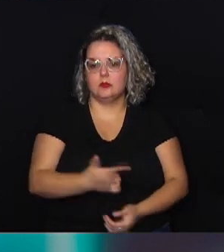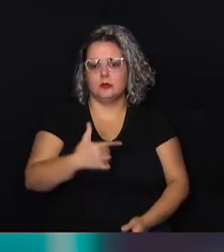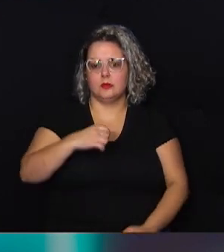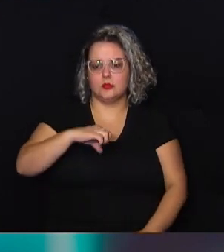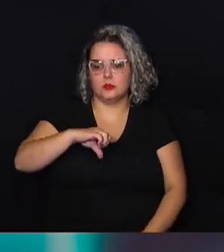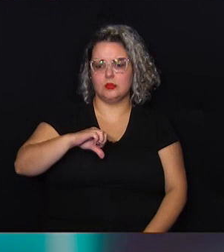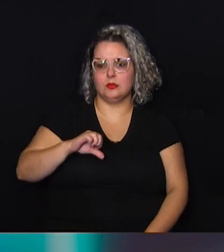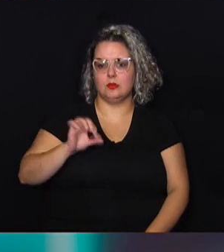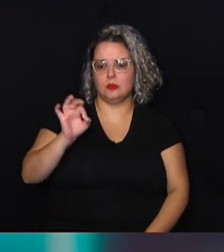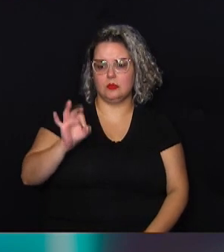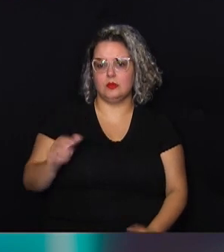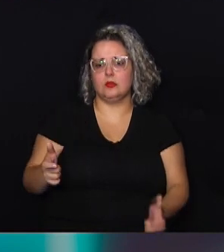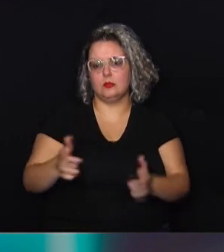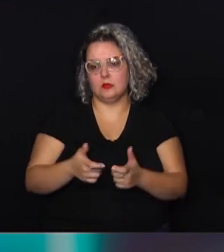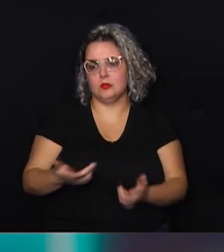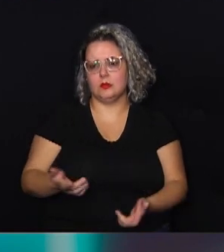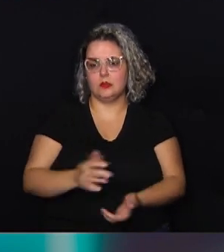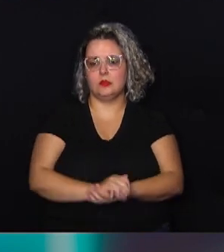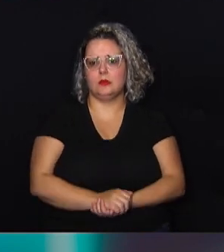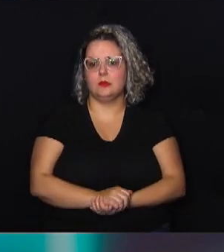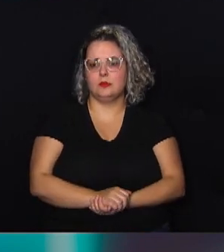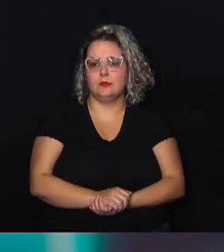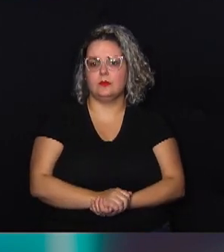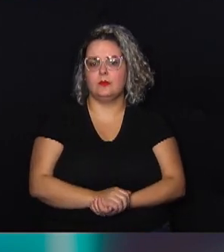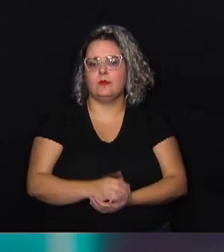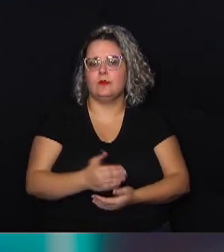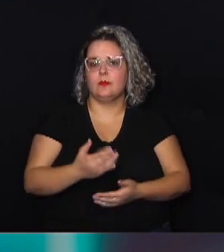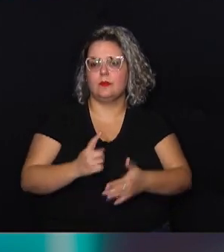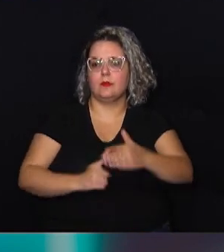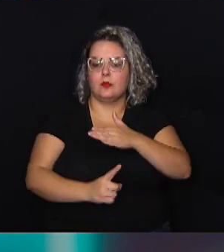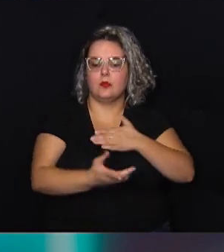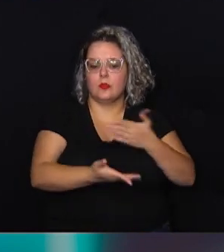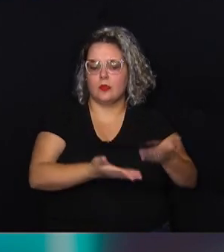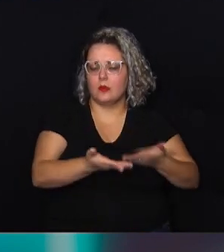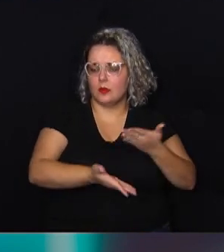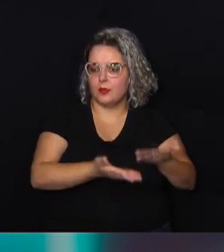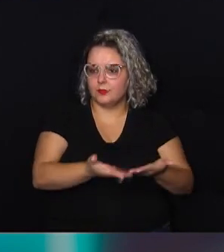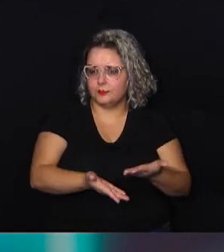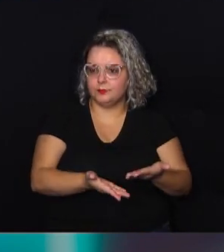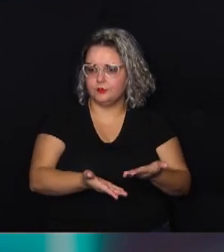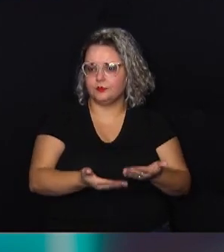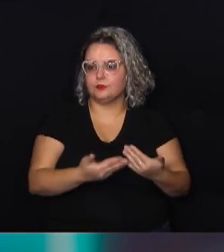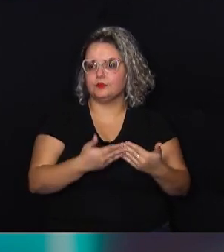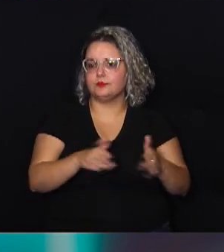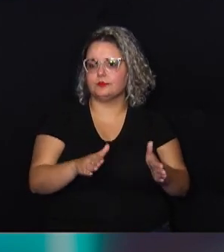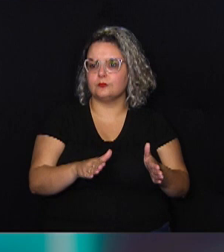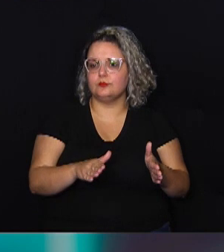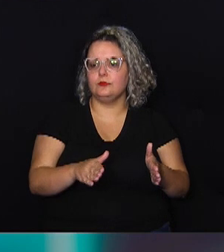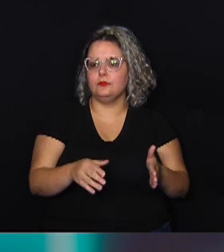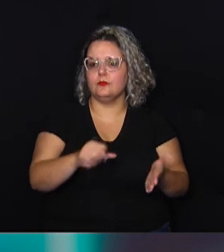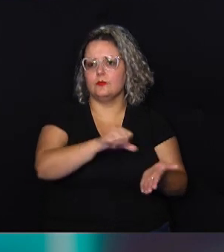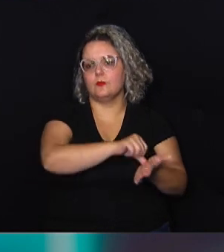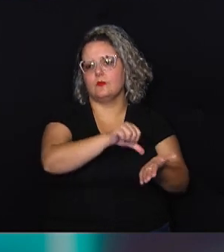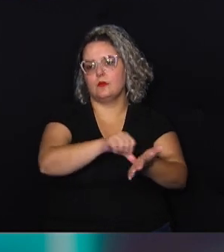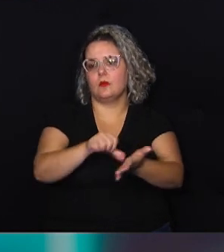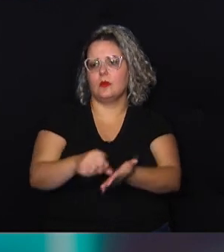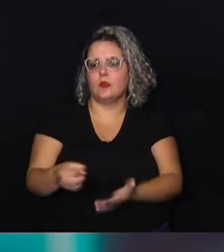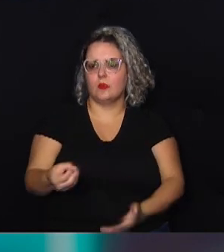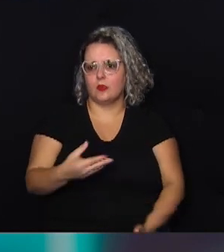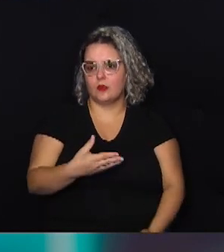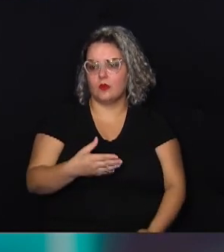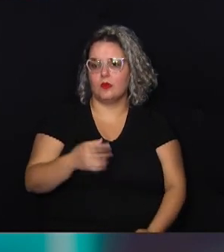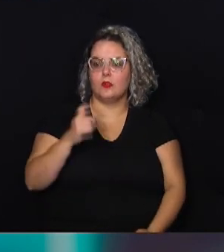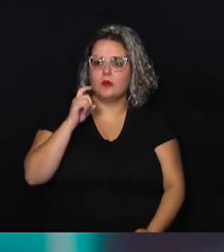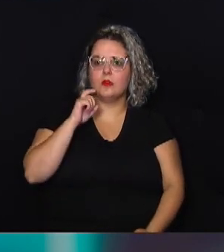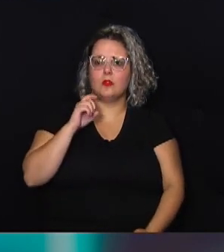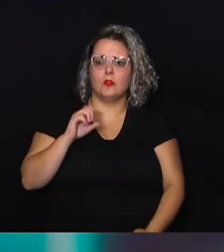aumento em prestadores e serviços em função da abertura das novas unidades, né, o prédio da